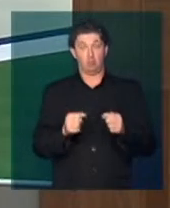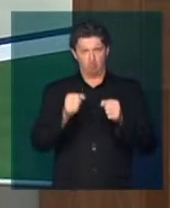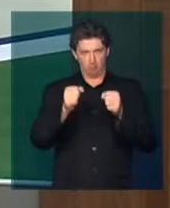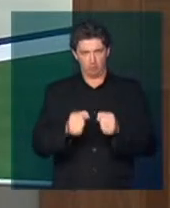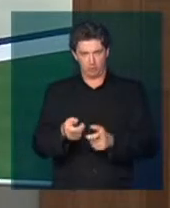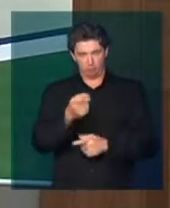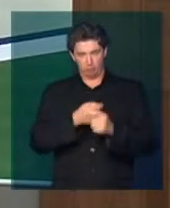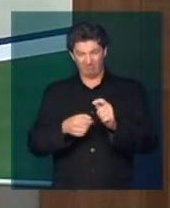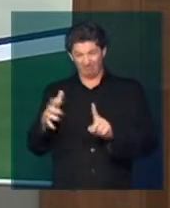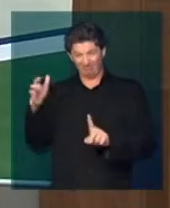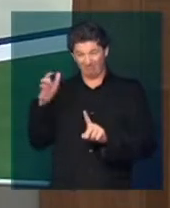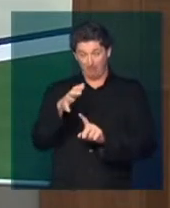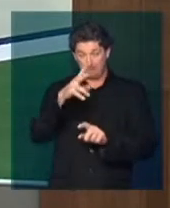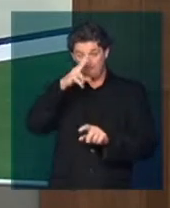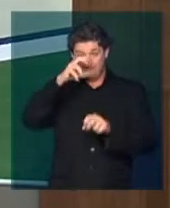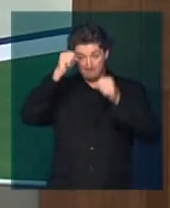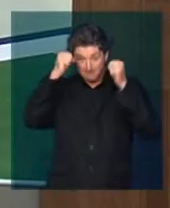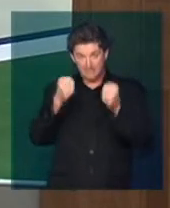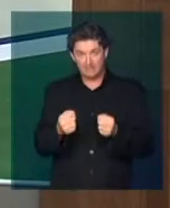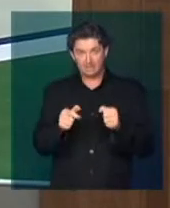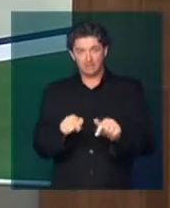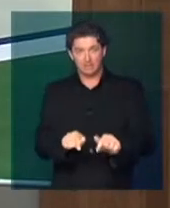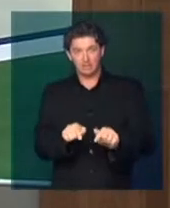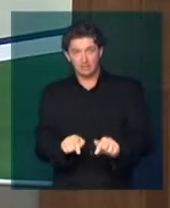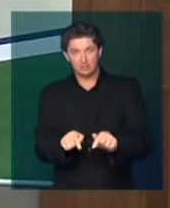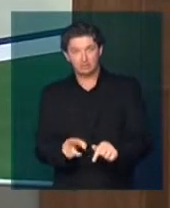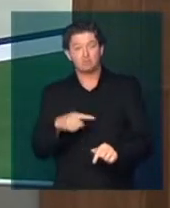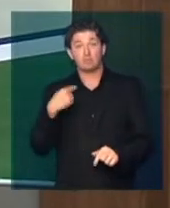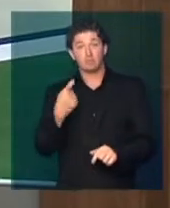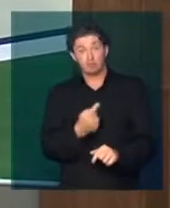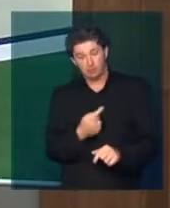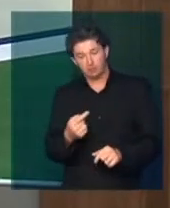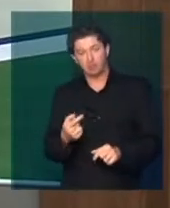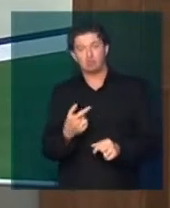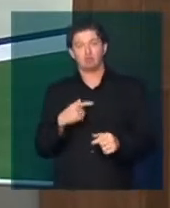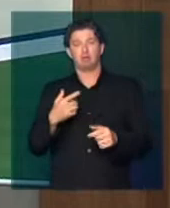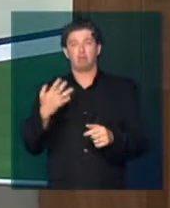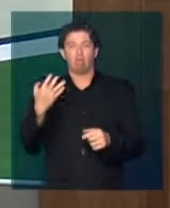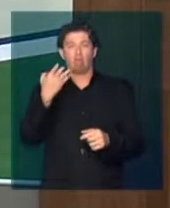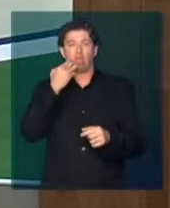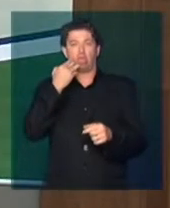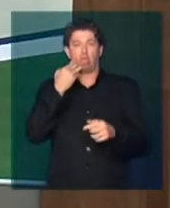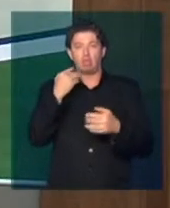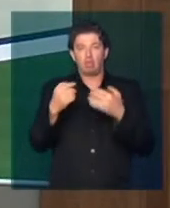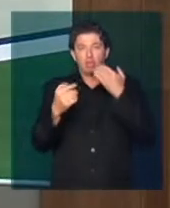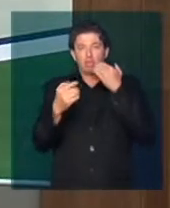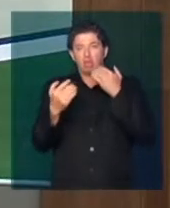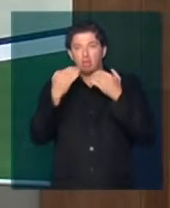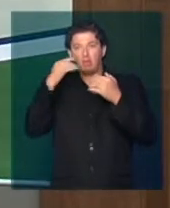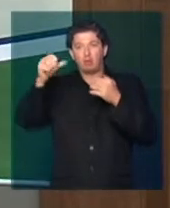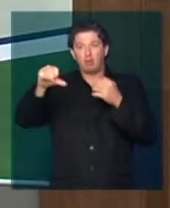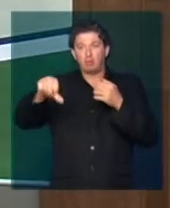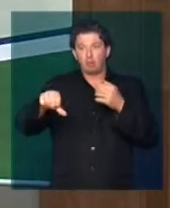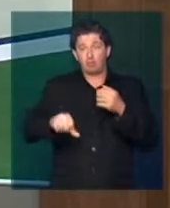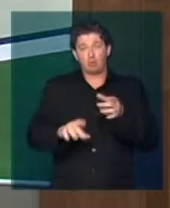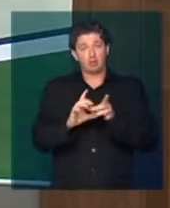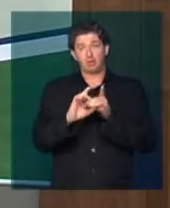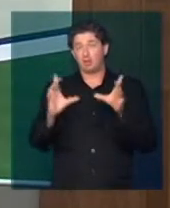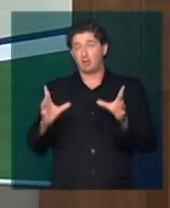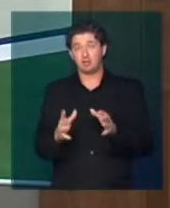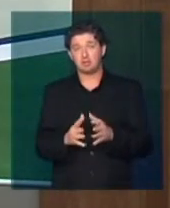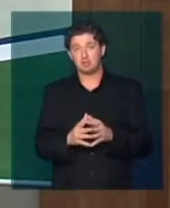econômico influencia determinantemente desse jeito, nós estamos deformando o sentido da